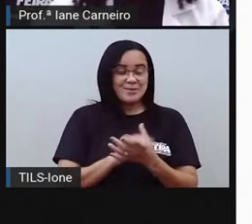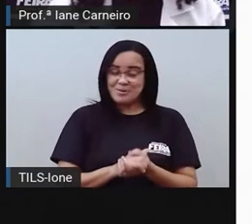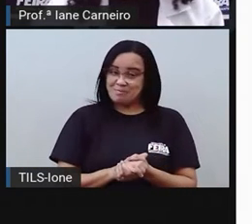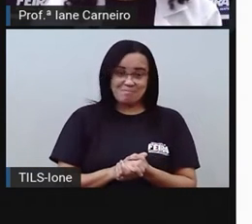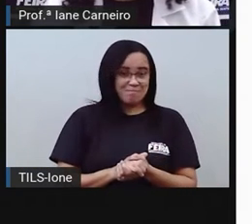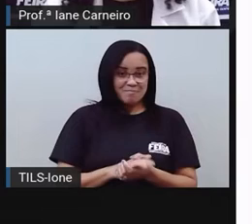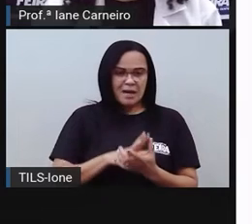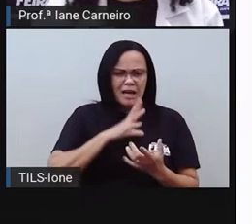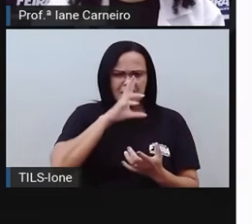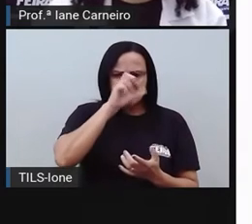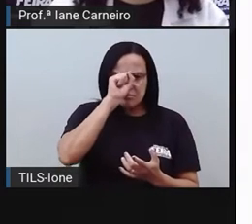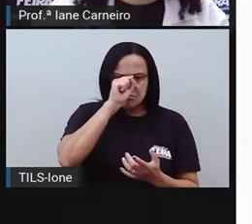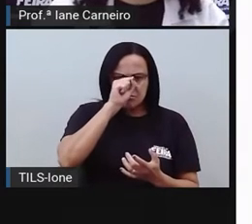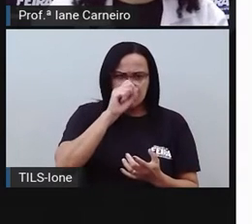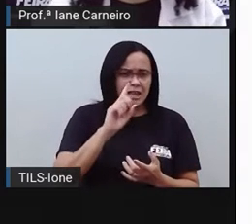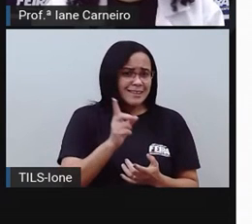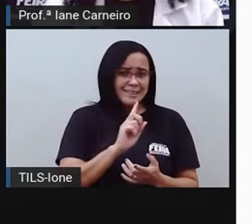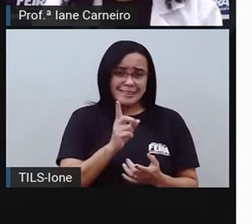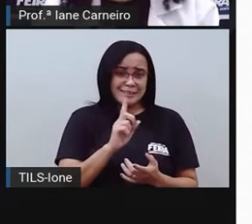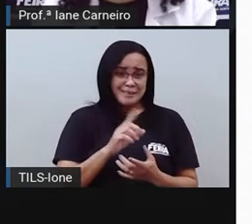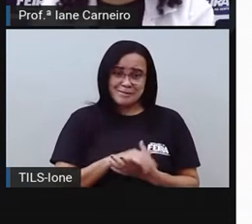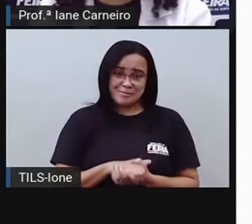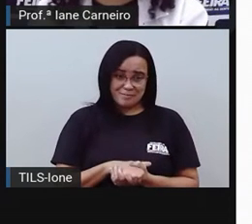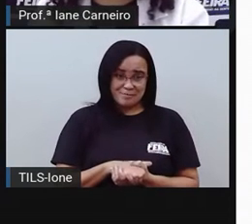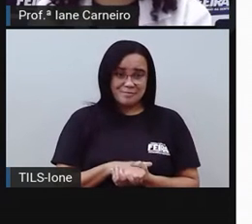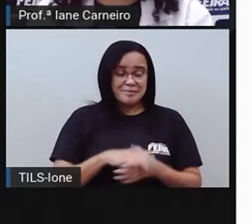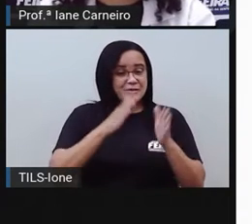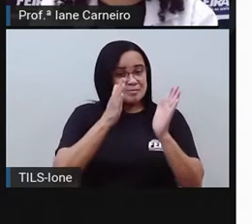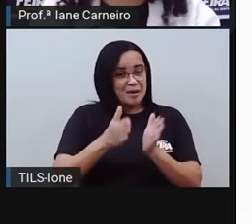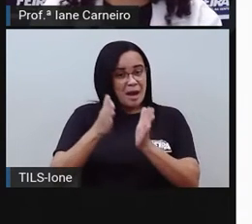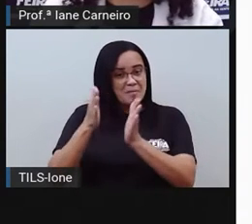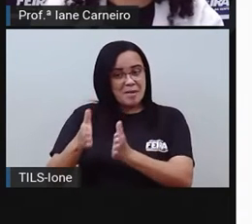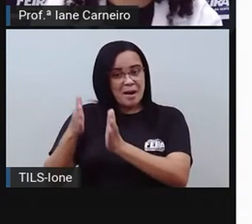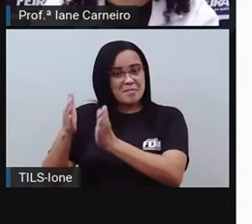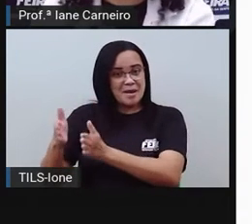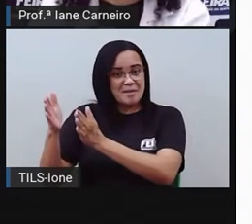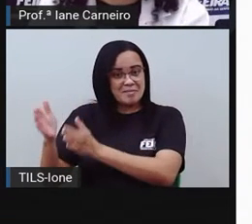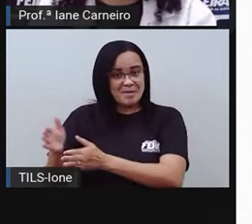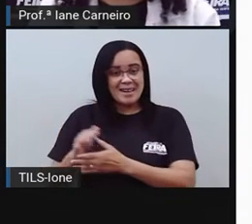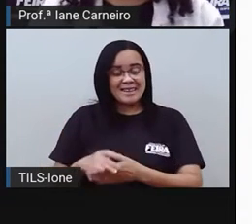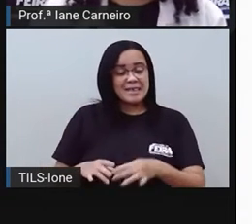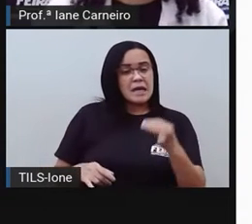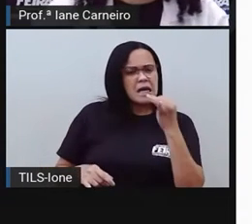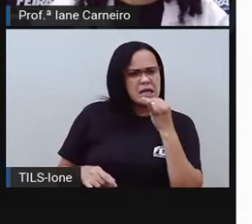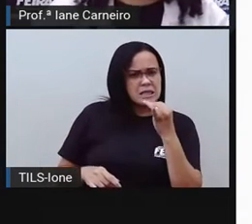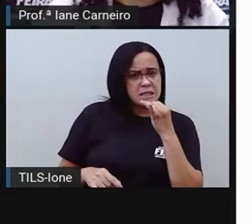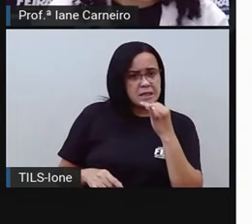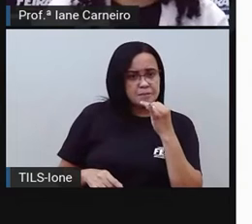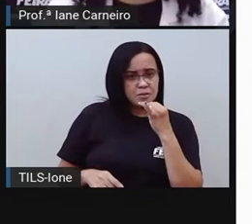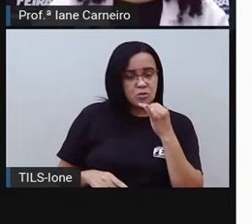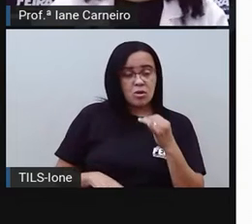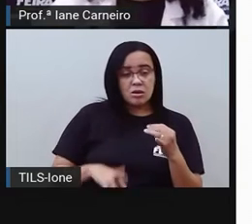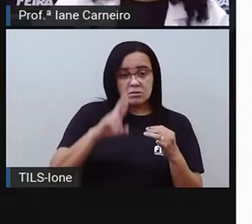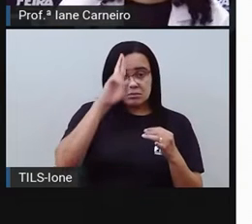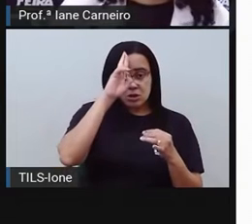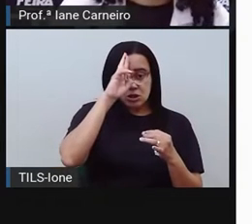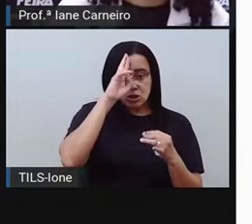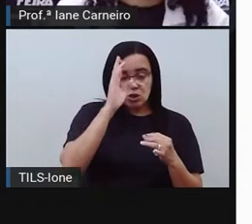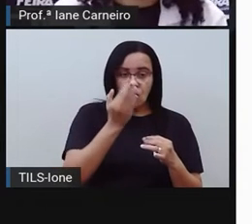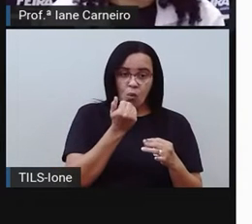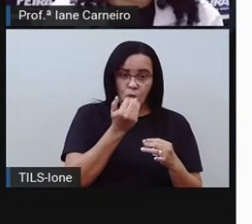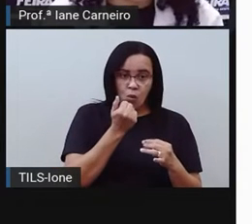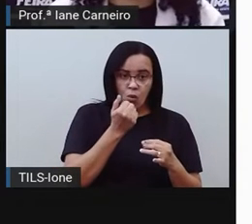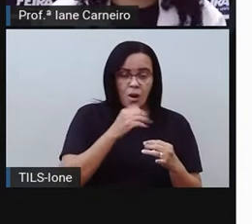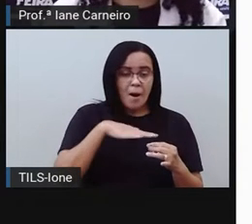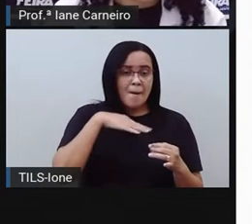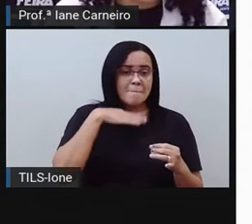exemplo, a mamãe, né, gosta sempre que você tire o prato da mesa após você comer. Então, se você não